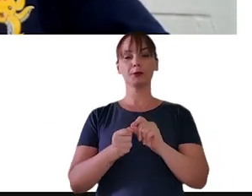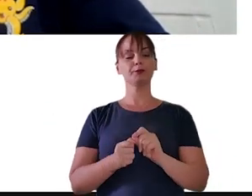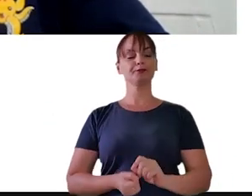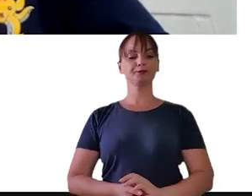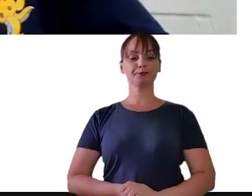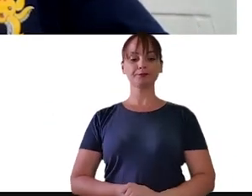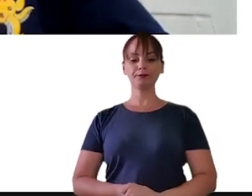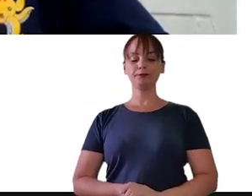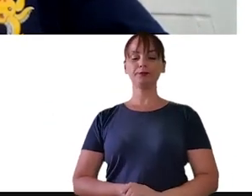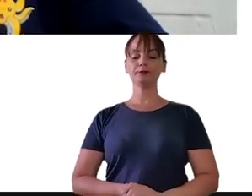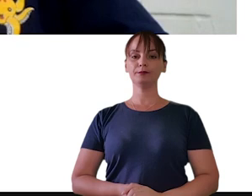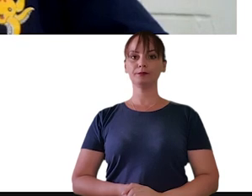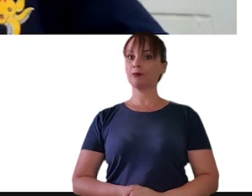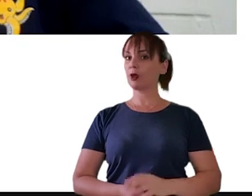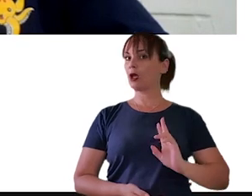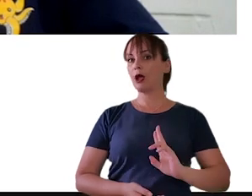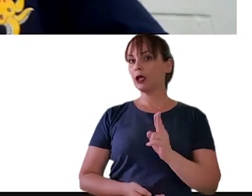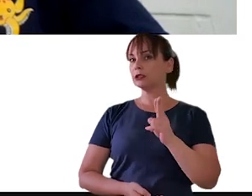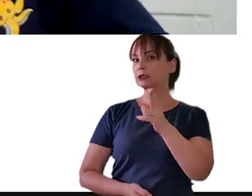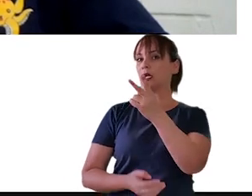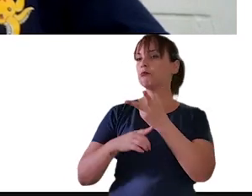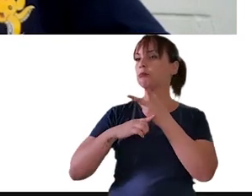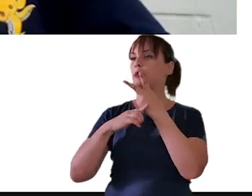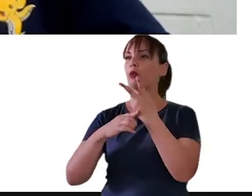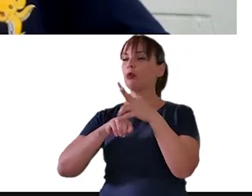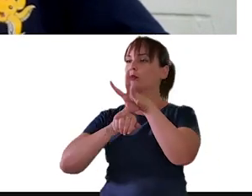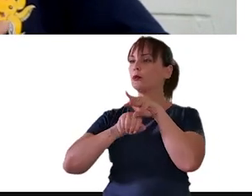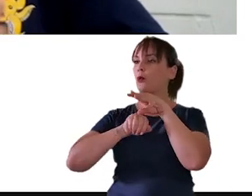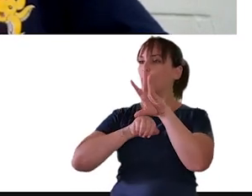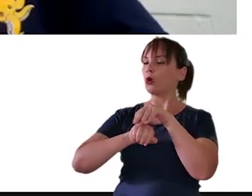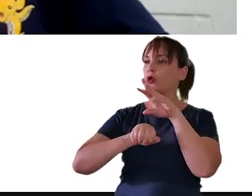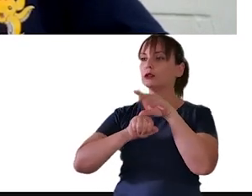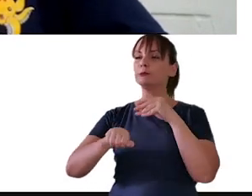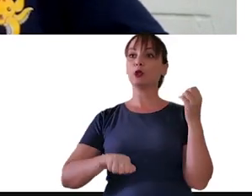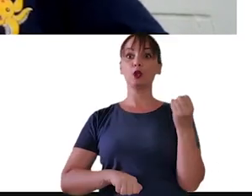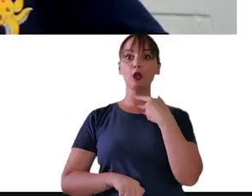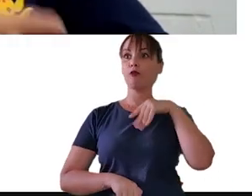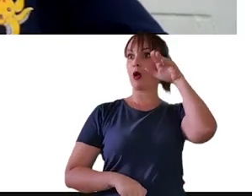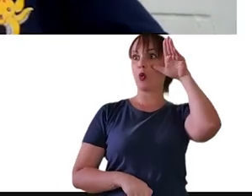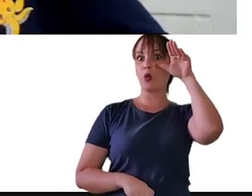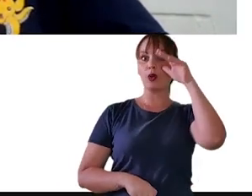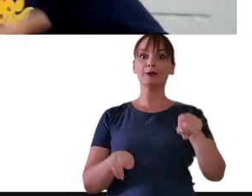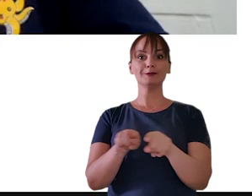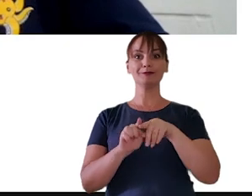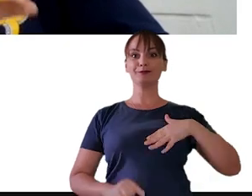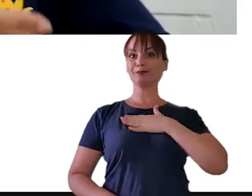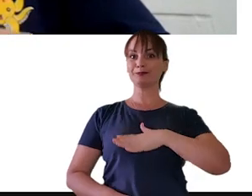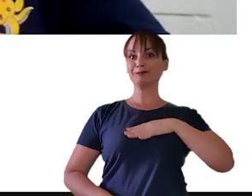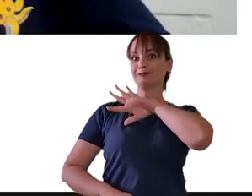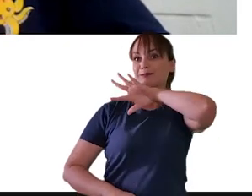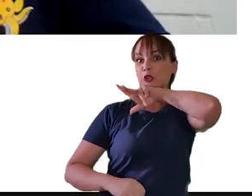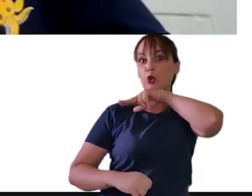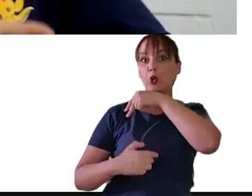Olha, sempre estar se atualizando. É ser curioso, gostar de animais, sempre estar